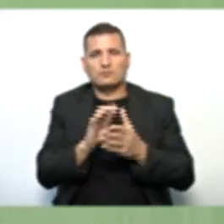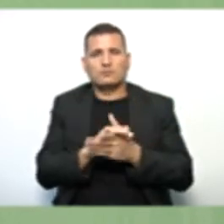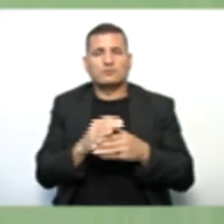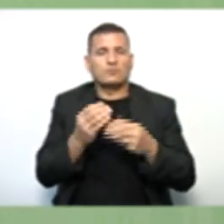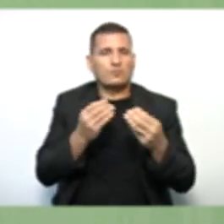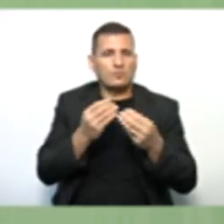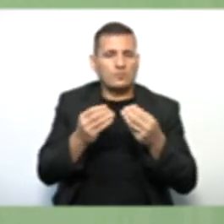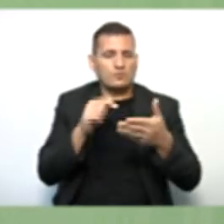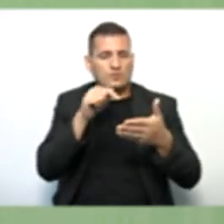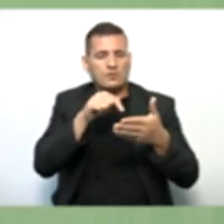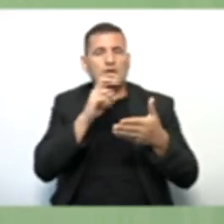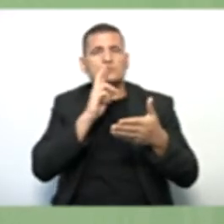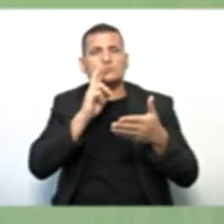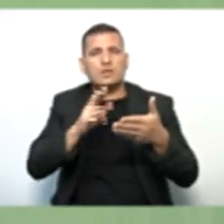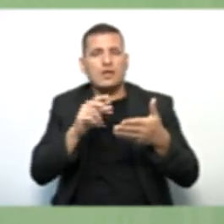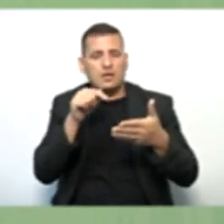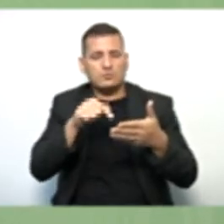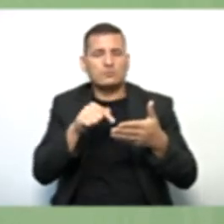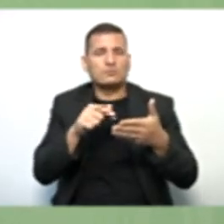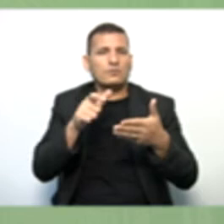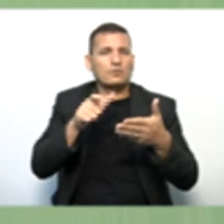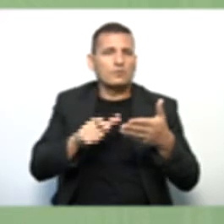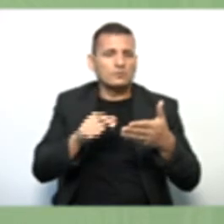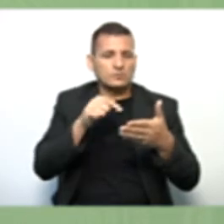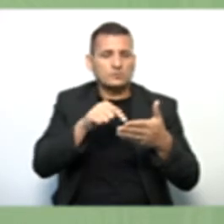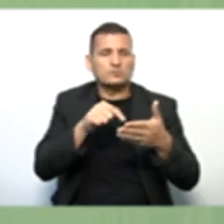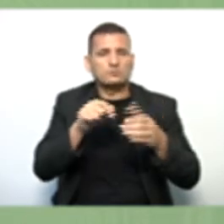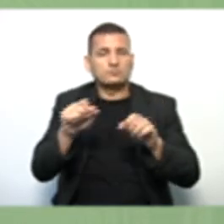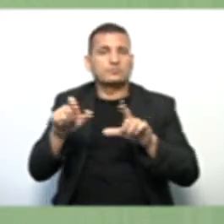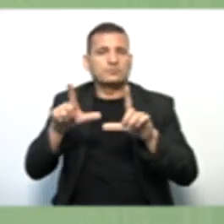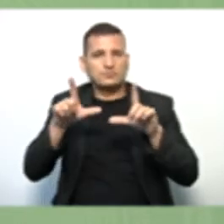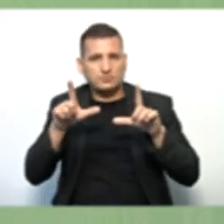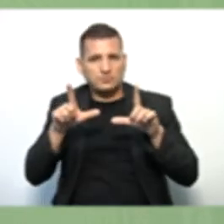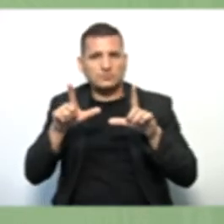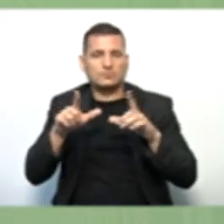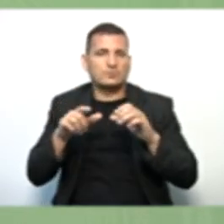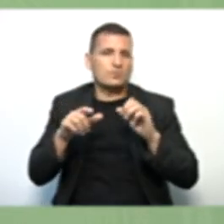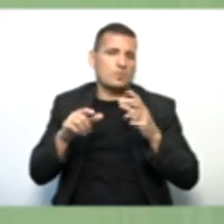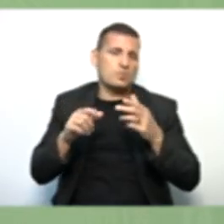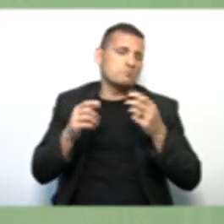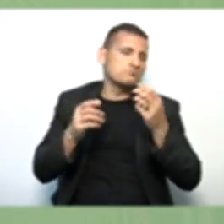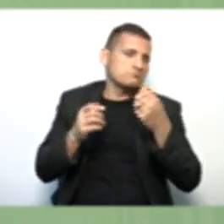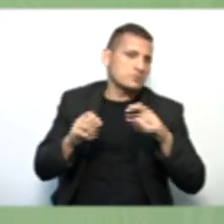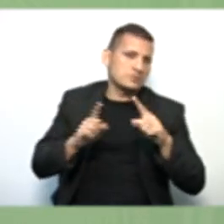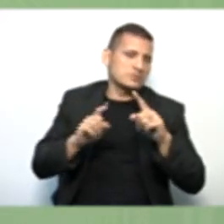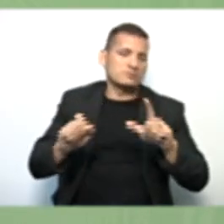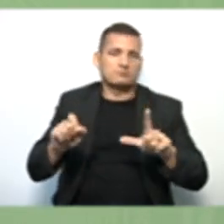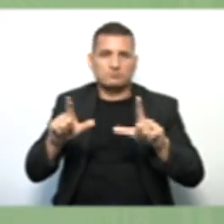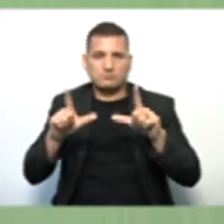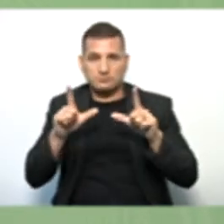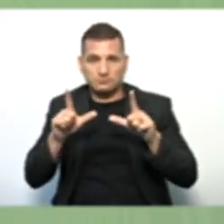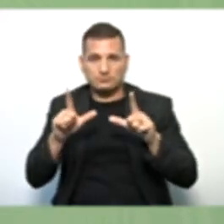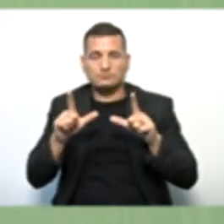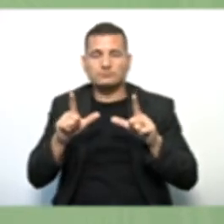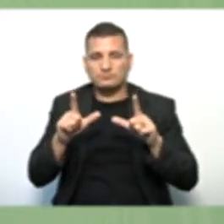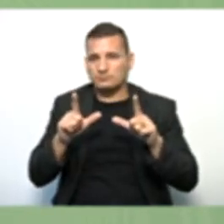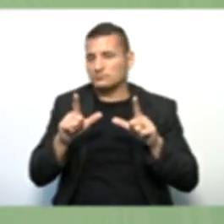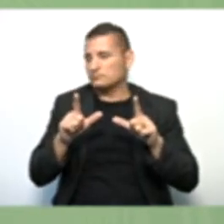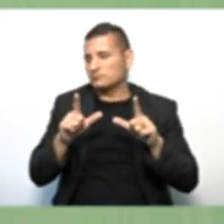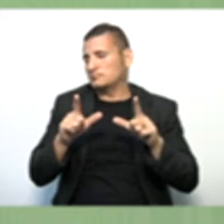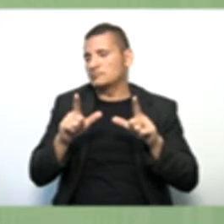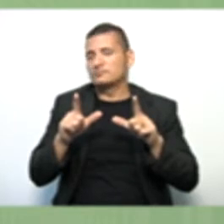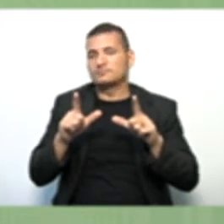tenho que jogar aquele resultado, para onde é que eu mando imprimir, ou o que é que eu não preciso imprimir. É bom, né? Ele deixa mais a